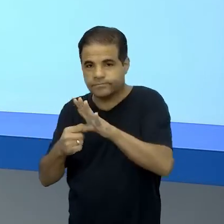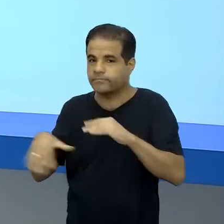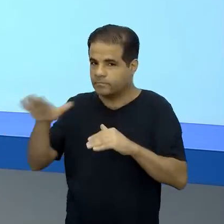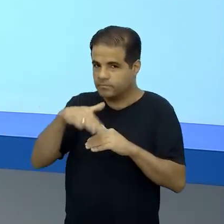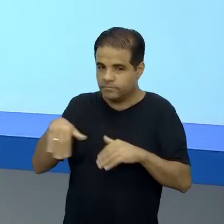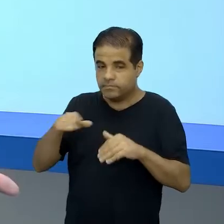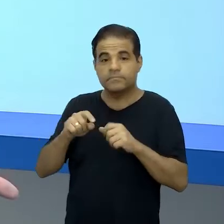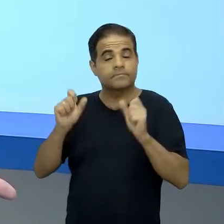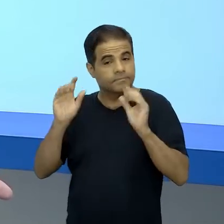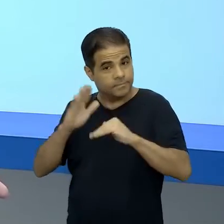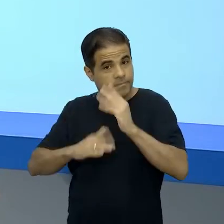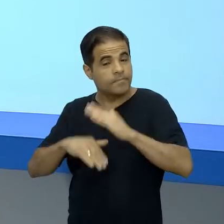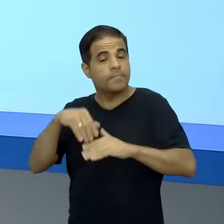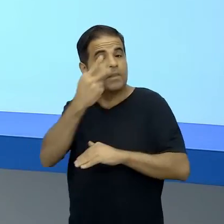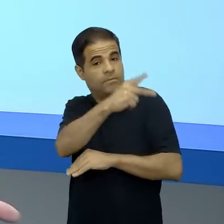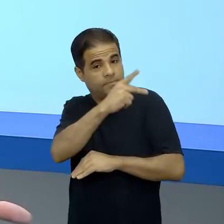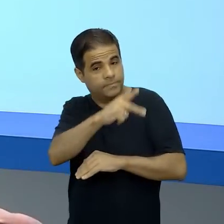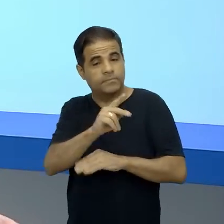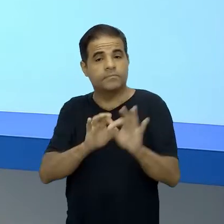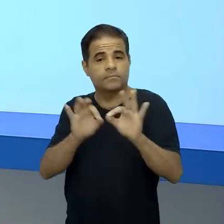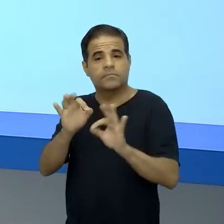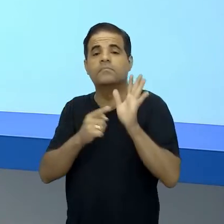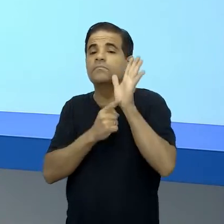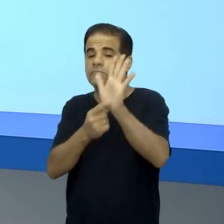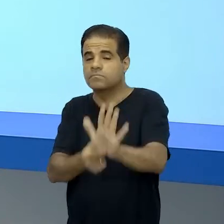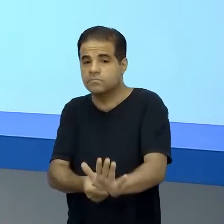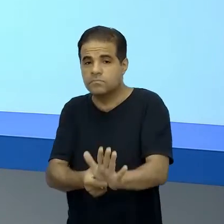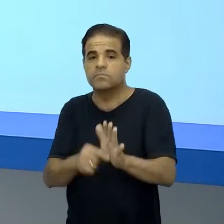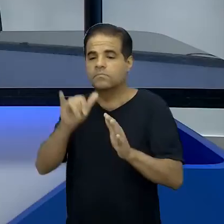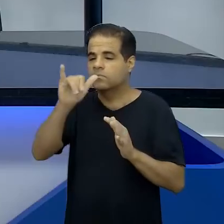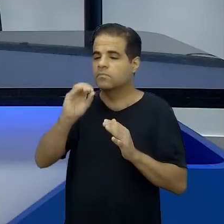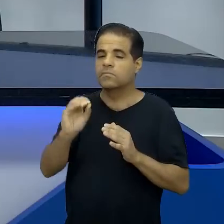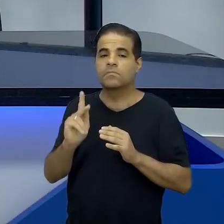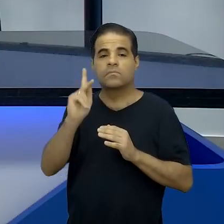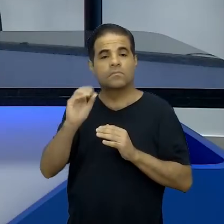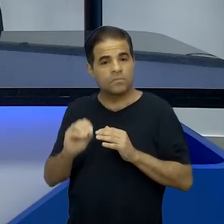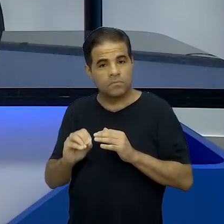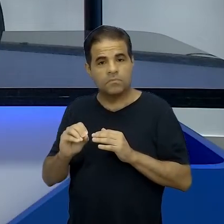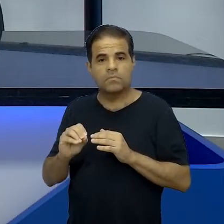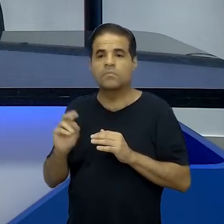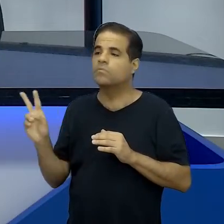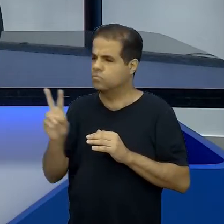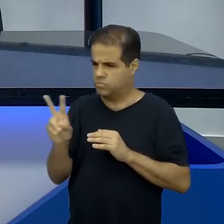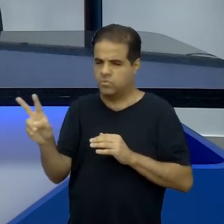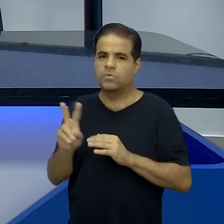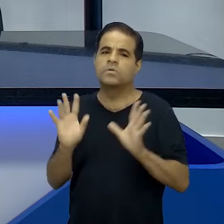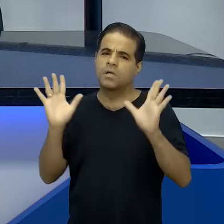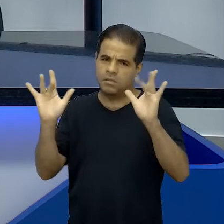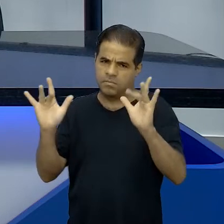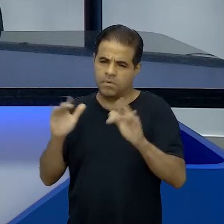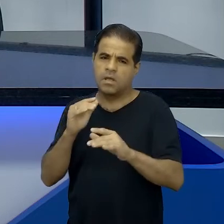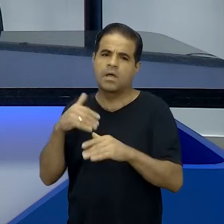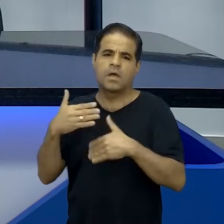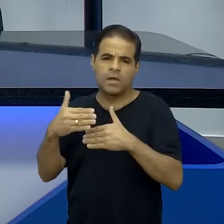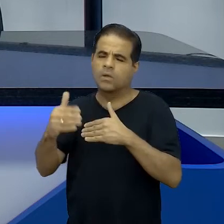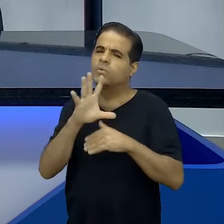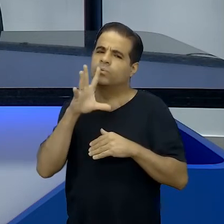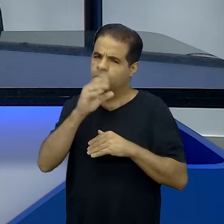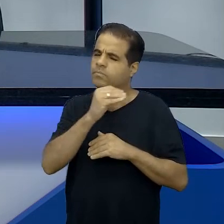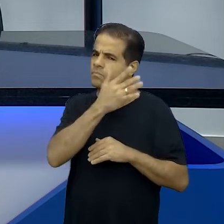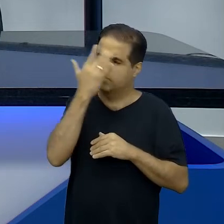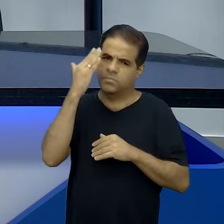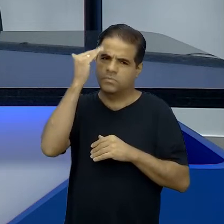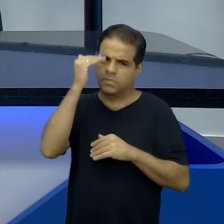uma exposição que era dela, de uma exposição da Yoko. E aí viveram um caso de amor super conhecido